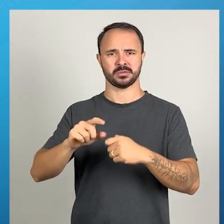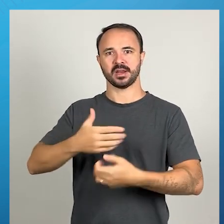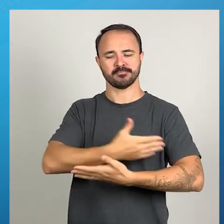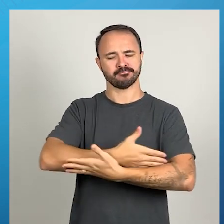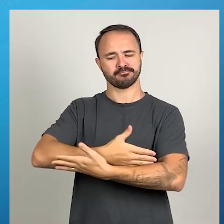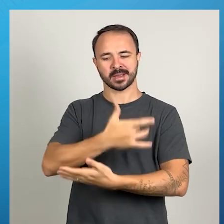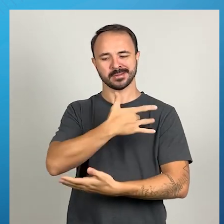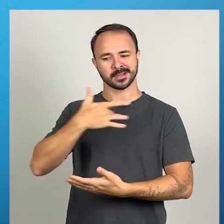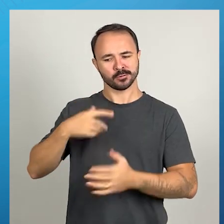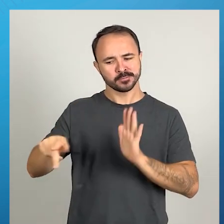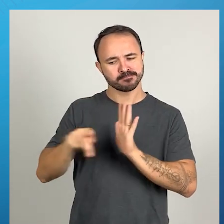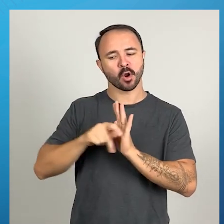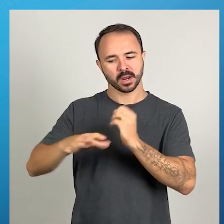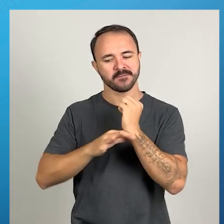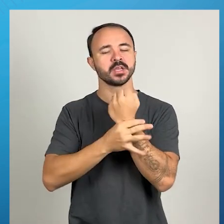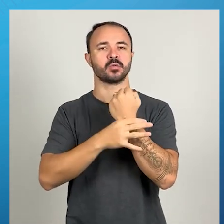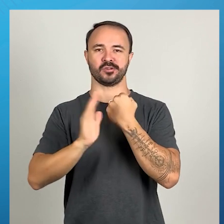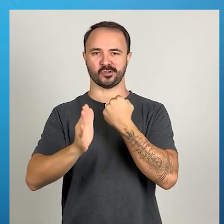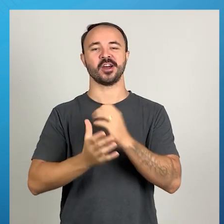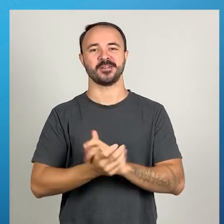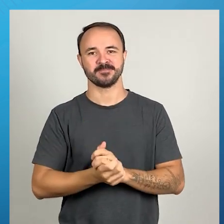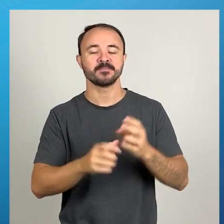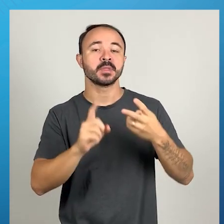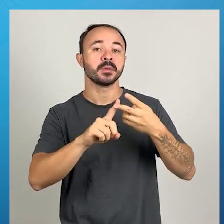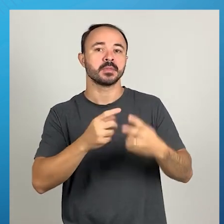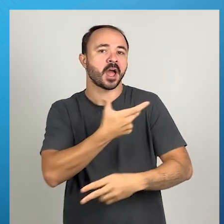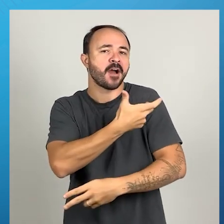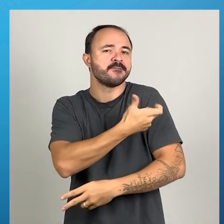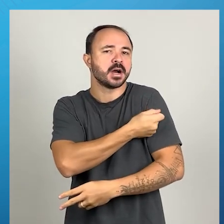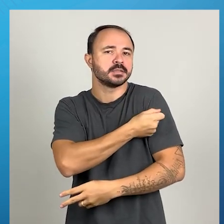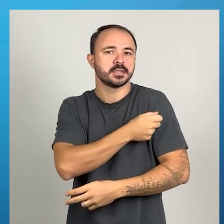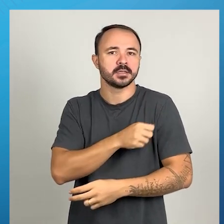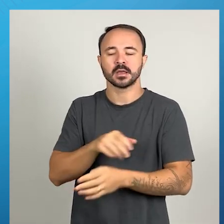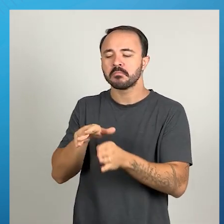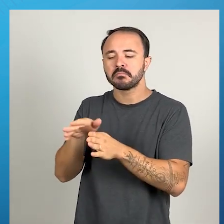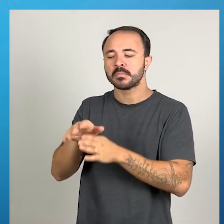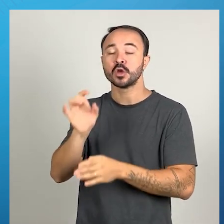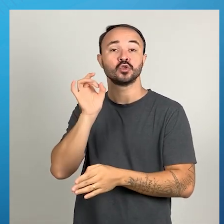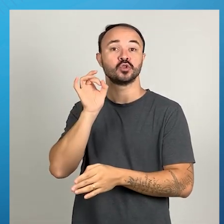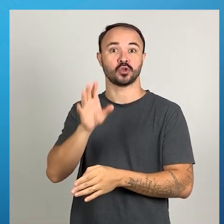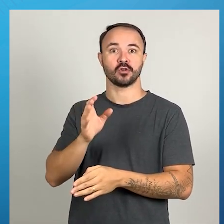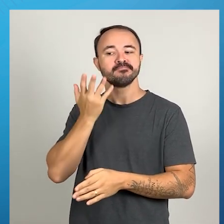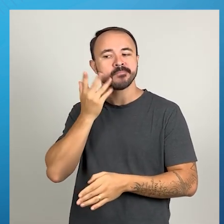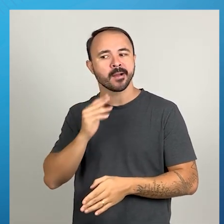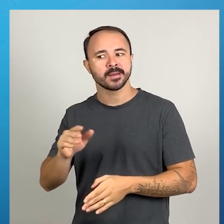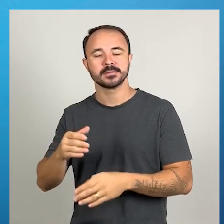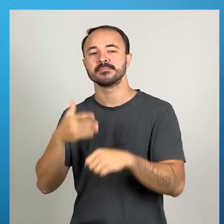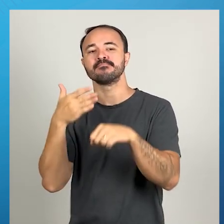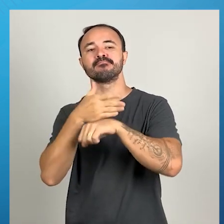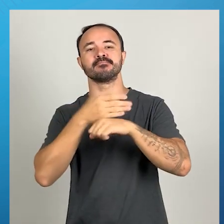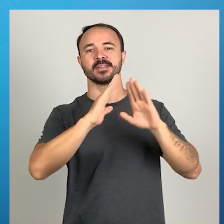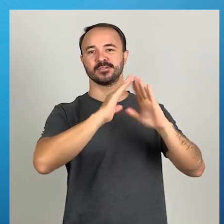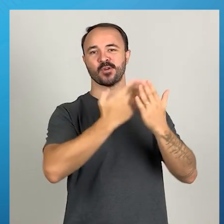natural. Letra B. As vacinas infantis só são necessárias para bebês que frequentam creches. Letra C.